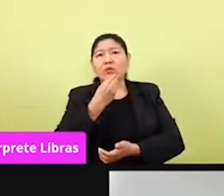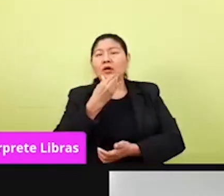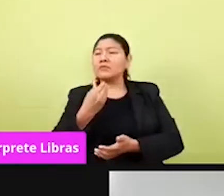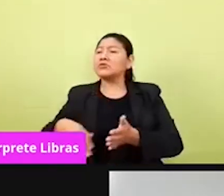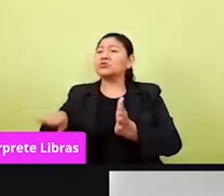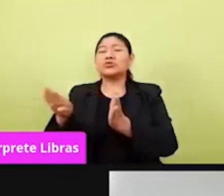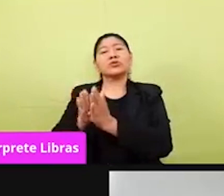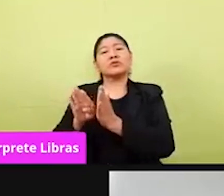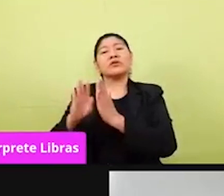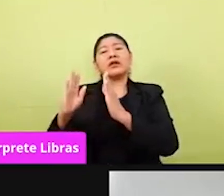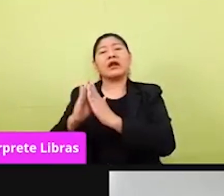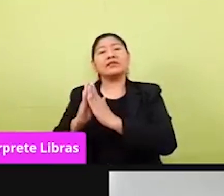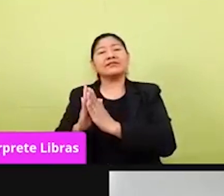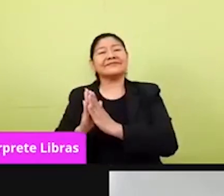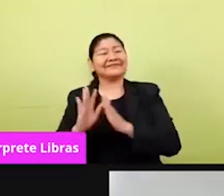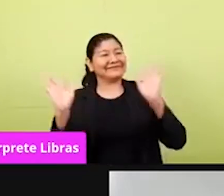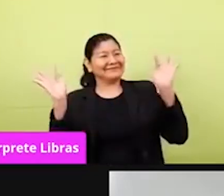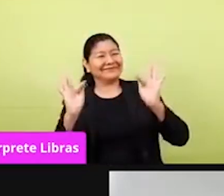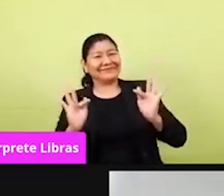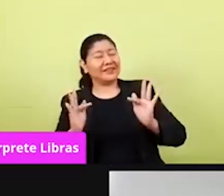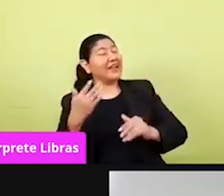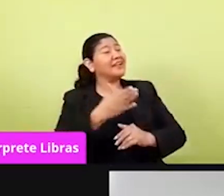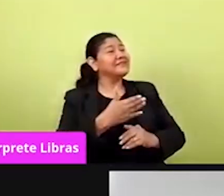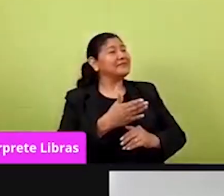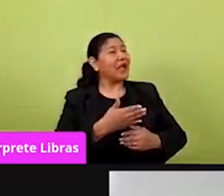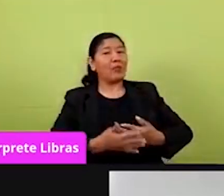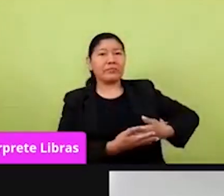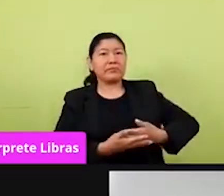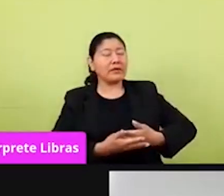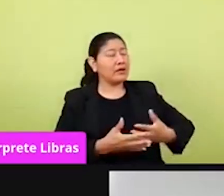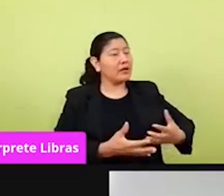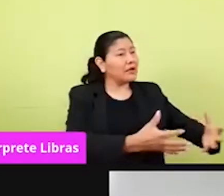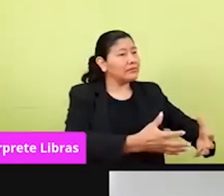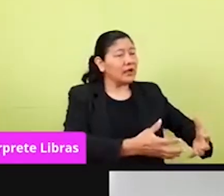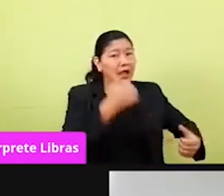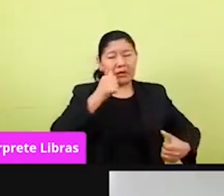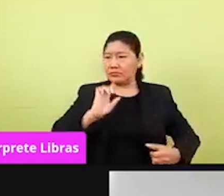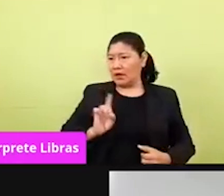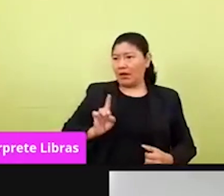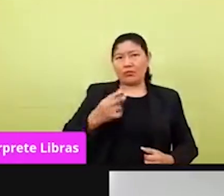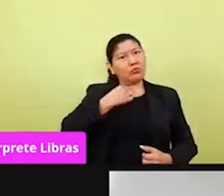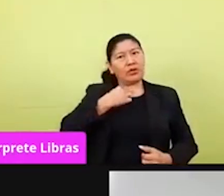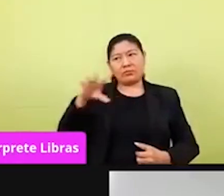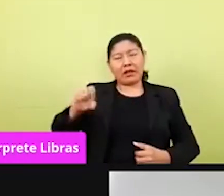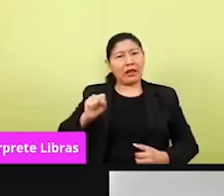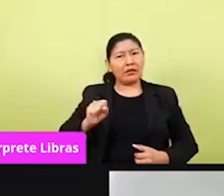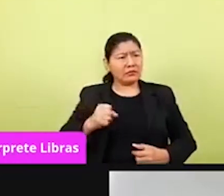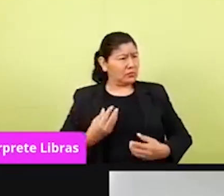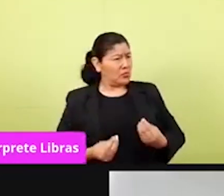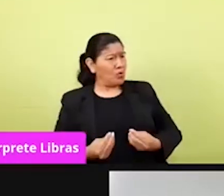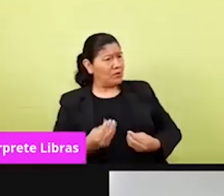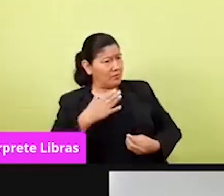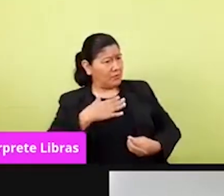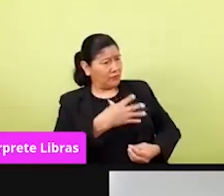da pandemia, porque não sabia por onde ele tinha andado, e ele, então, falou que não ia lavar a mão e agrediu a mulher para poder pegar a